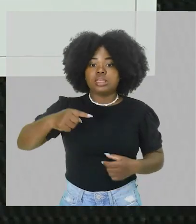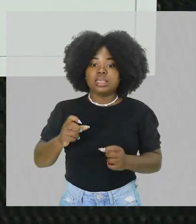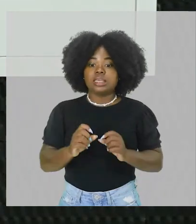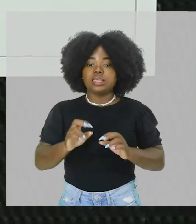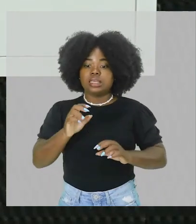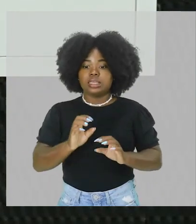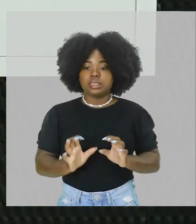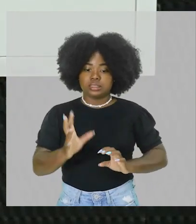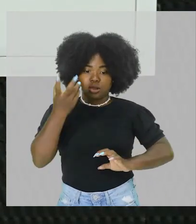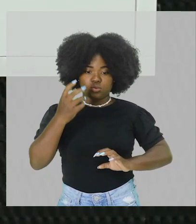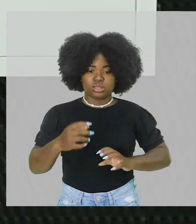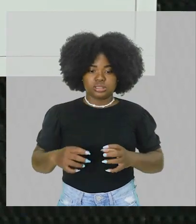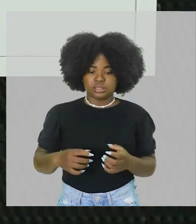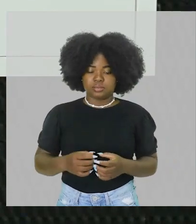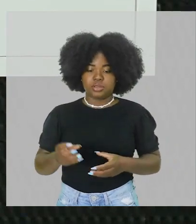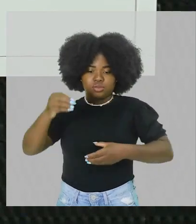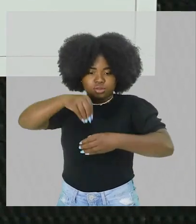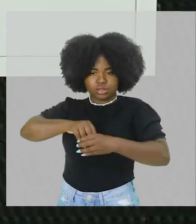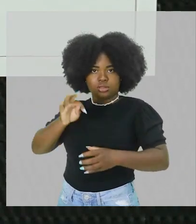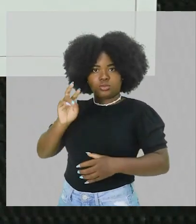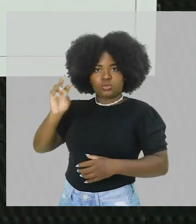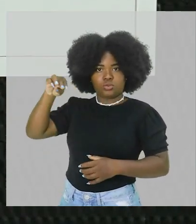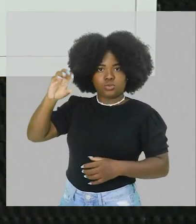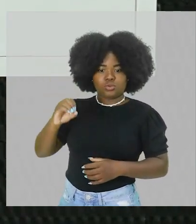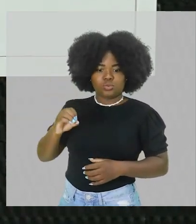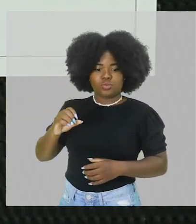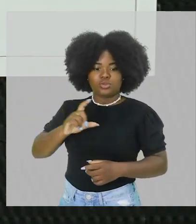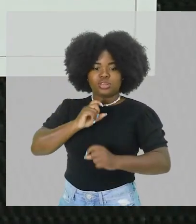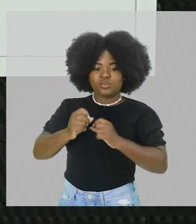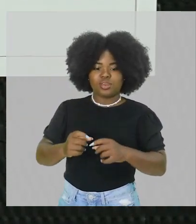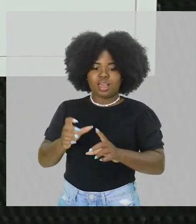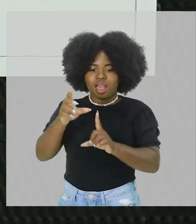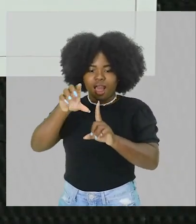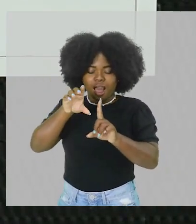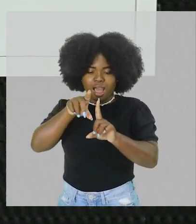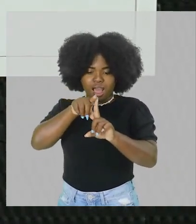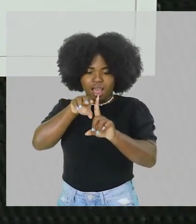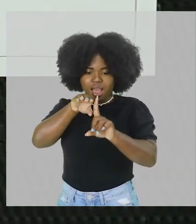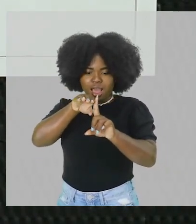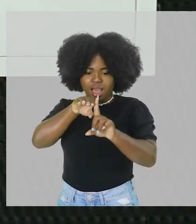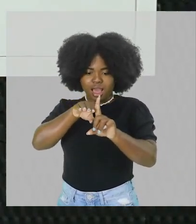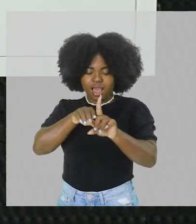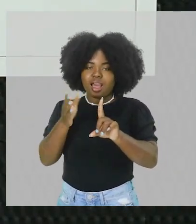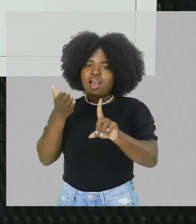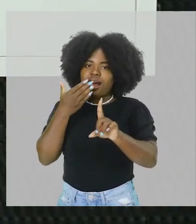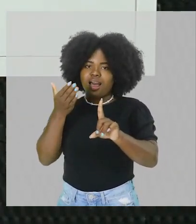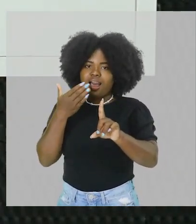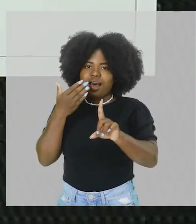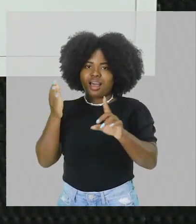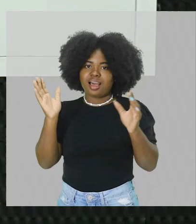por conta do atrito. Então a resposta só pode ser a letra B,